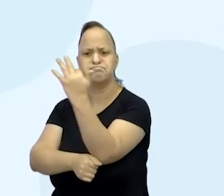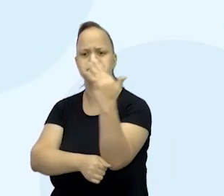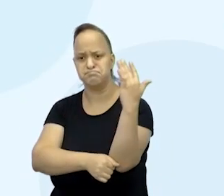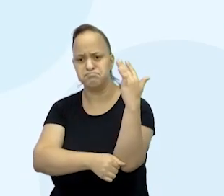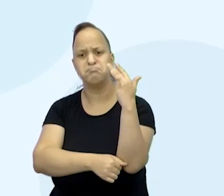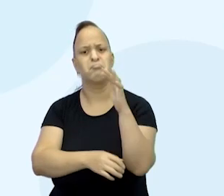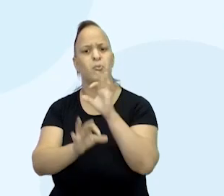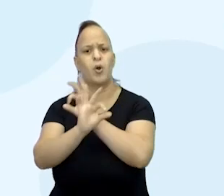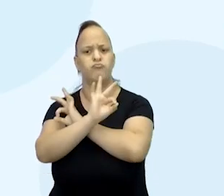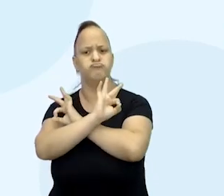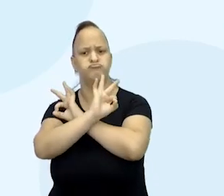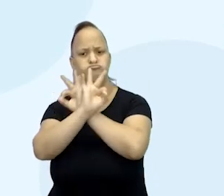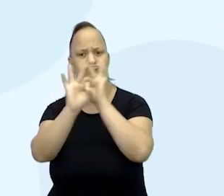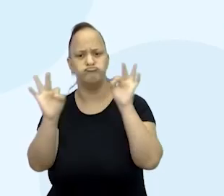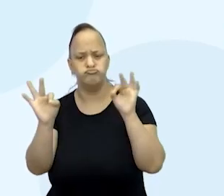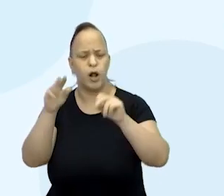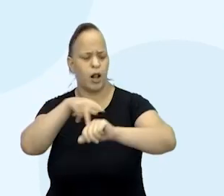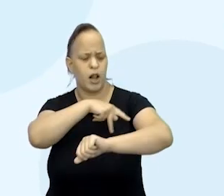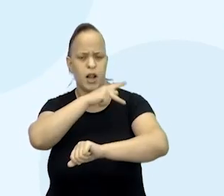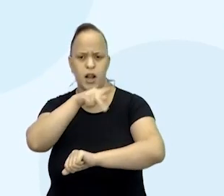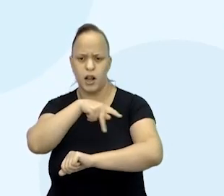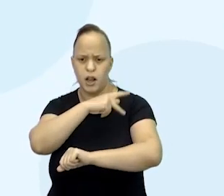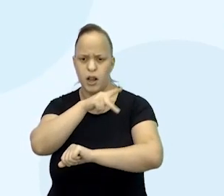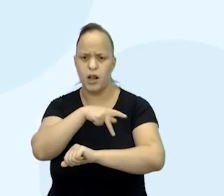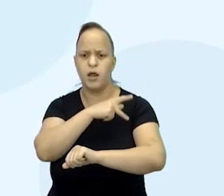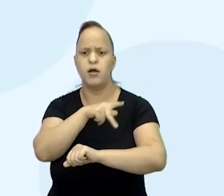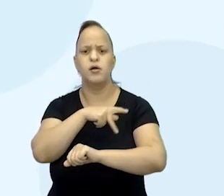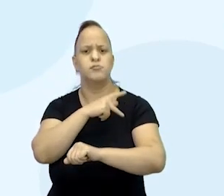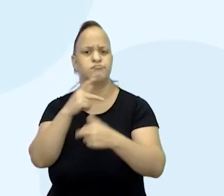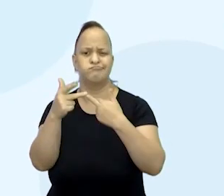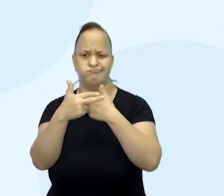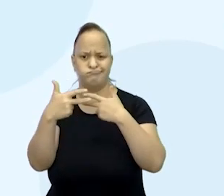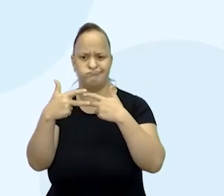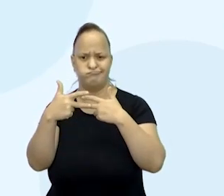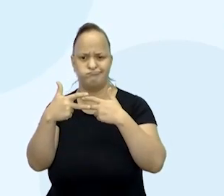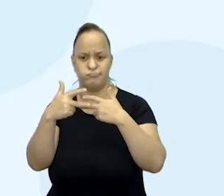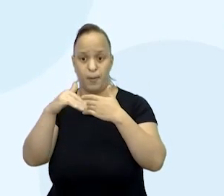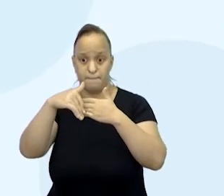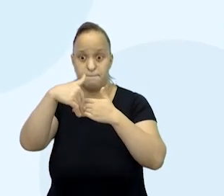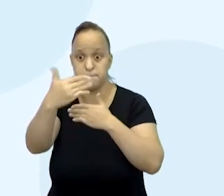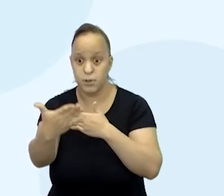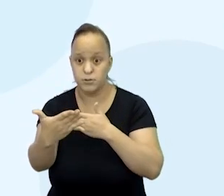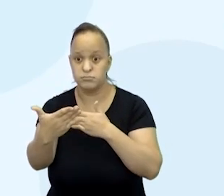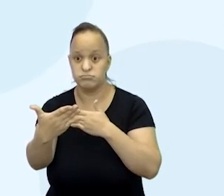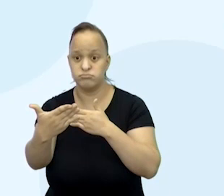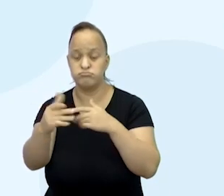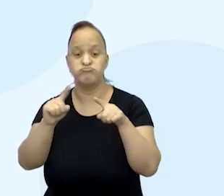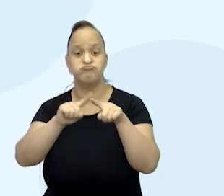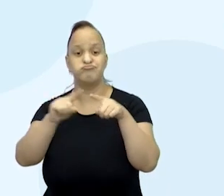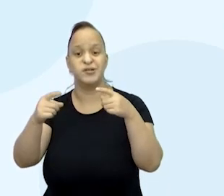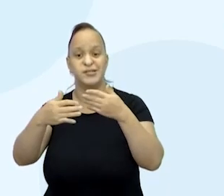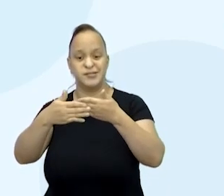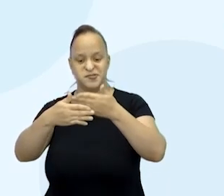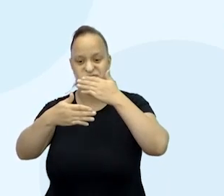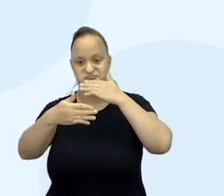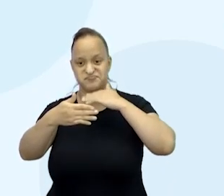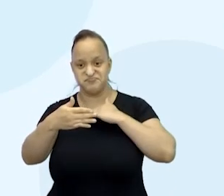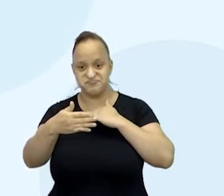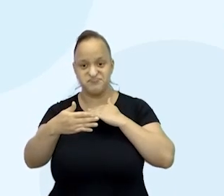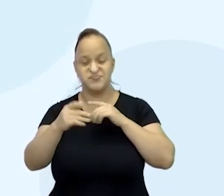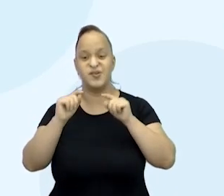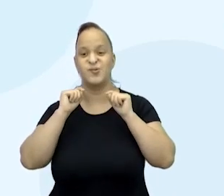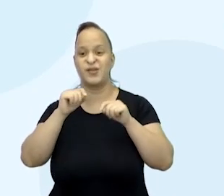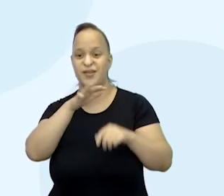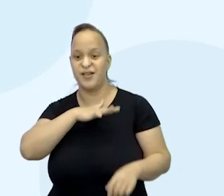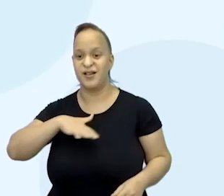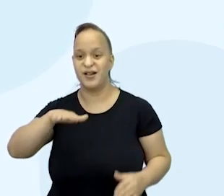no fundo, tá? Parques, praças, isso lá no fundo. Porém, na parte ali da frente, a gente consegue ver, né, a favela